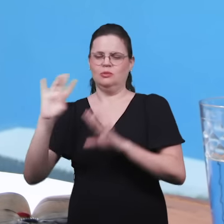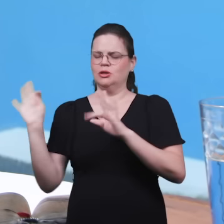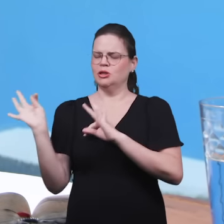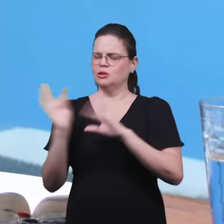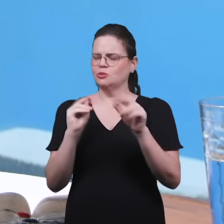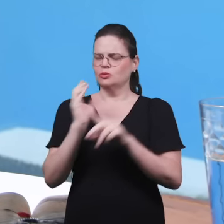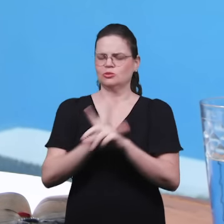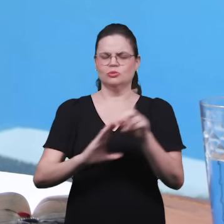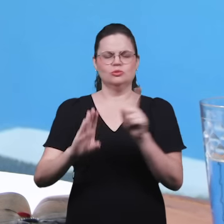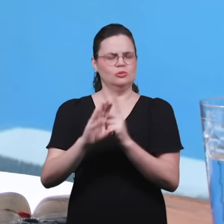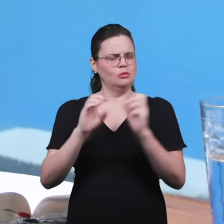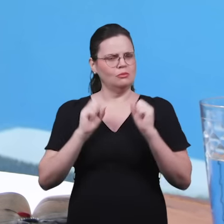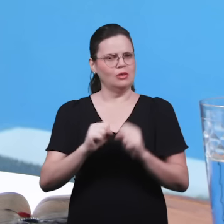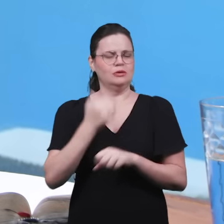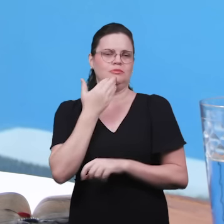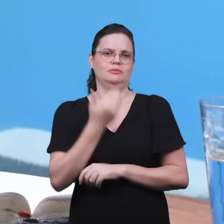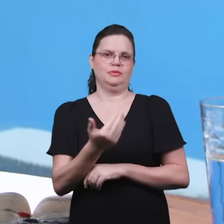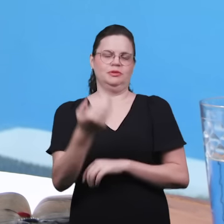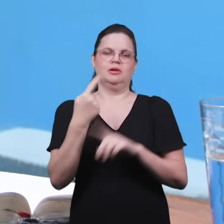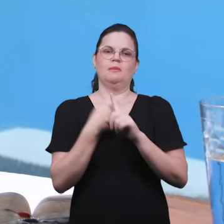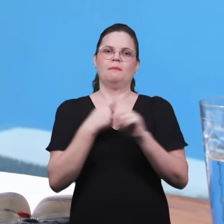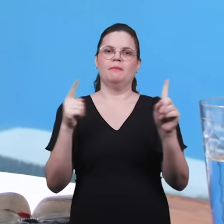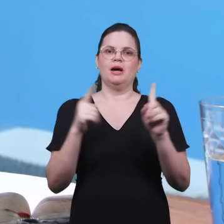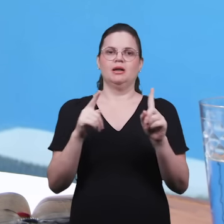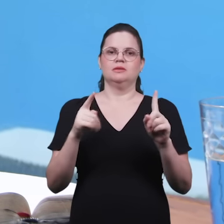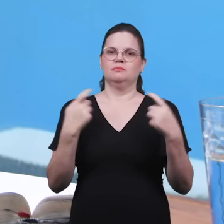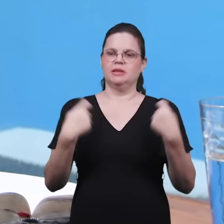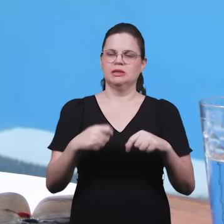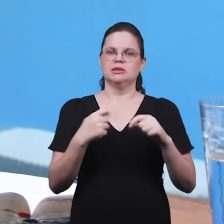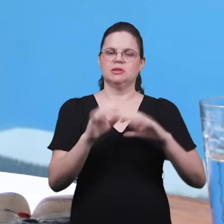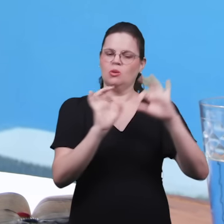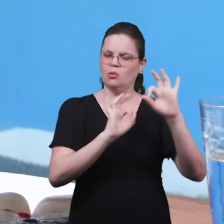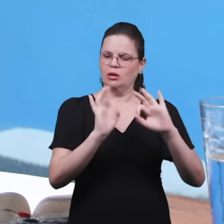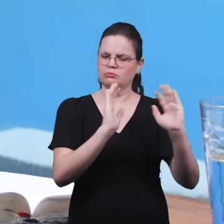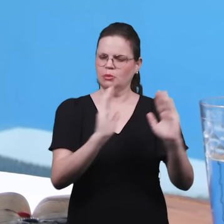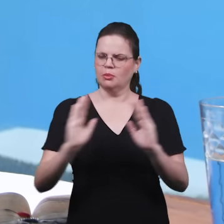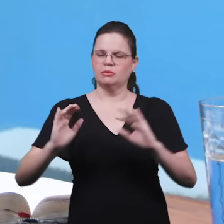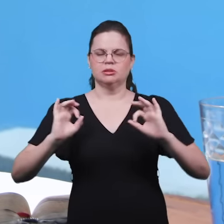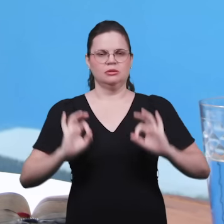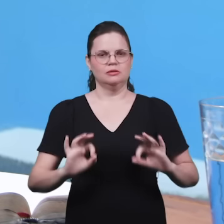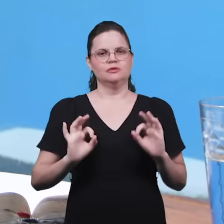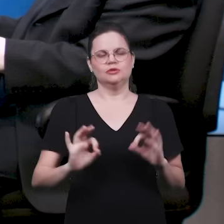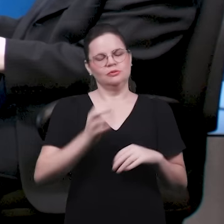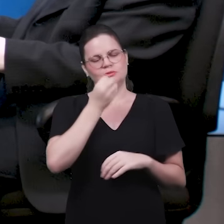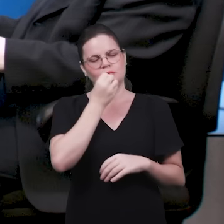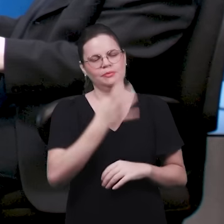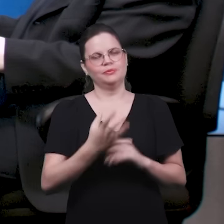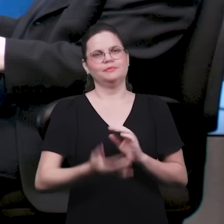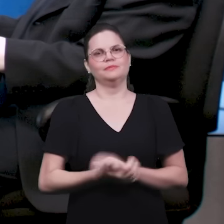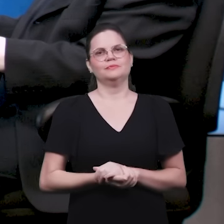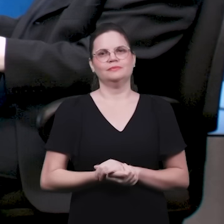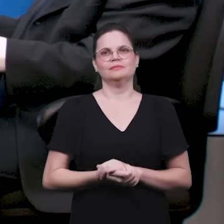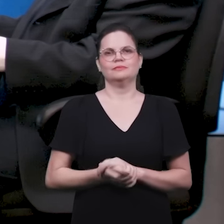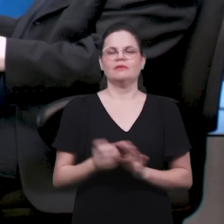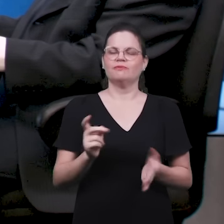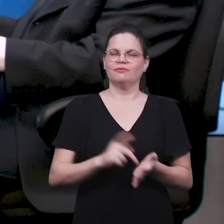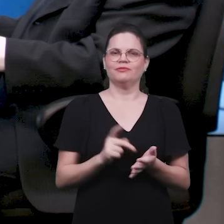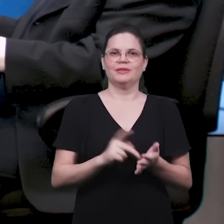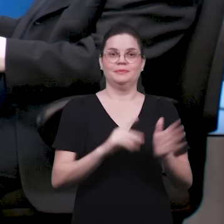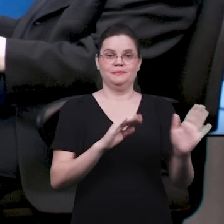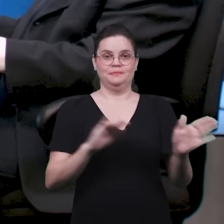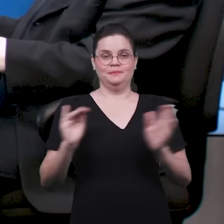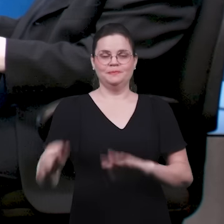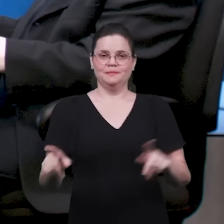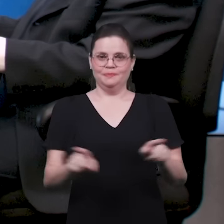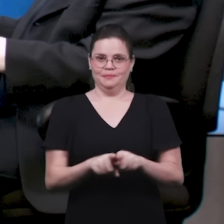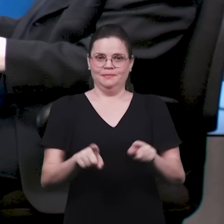podemos pedir, né? Mas a ordem e a decência, isso é muito bom. É verdade, colocar dessa forma. Eu diria até